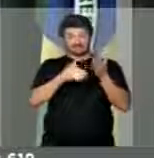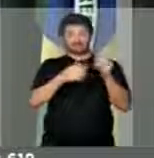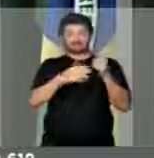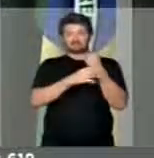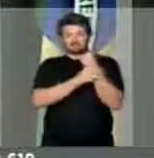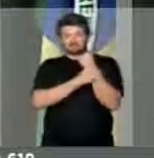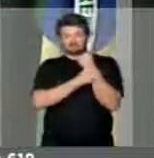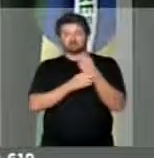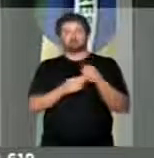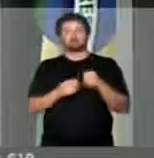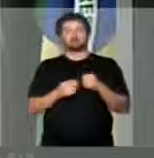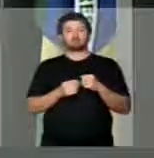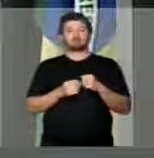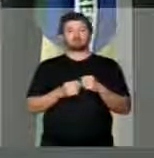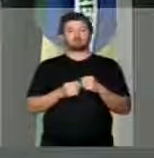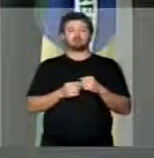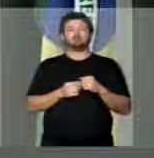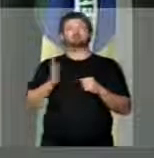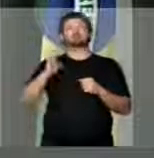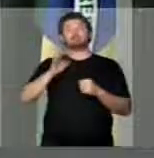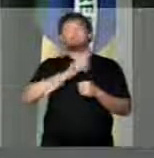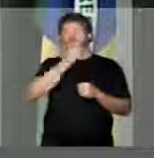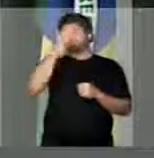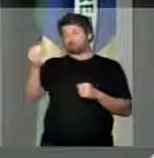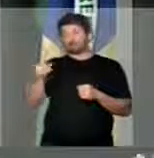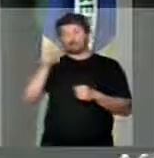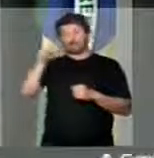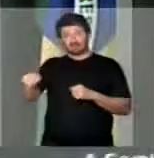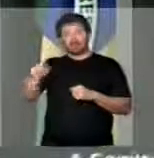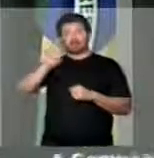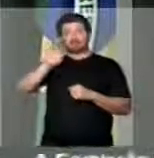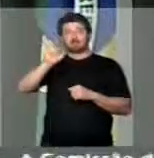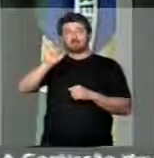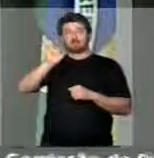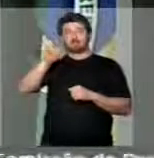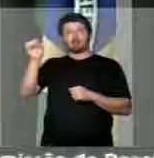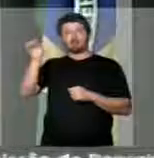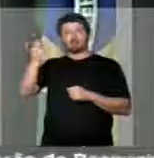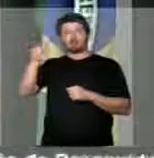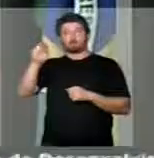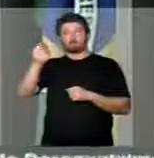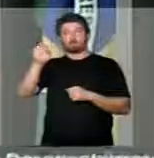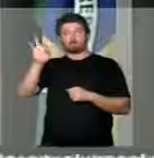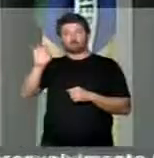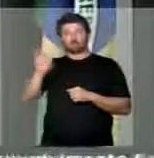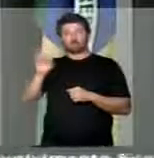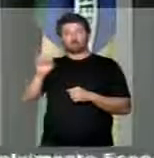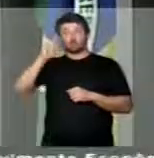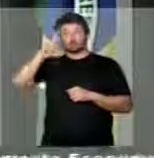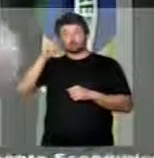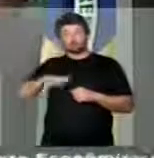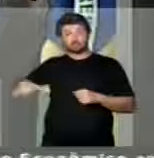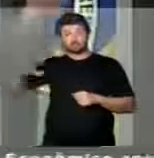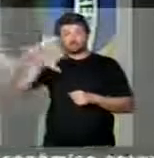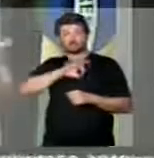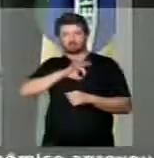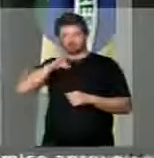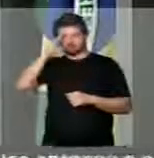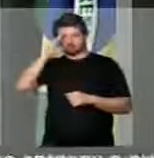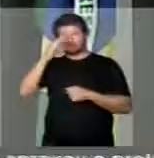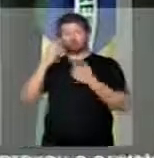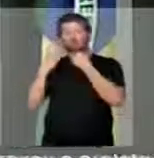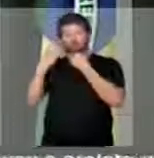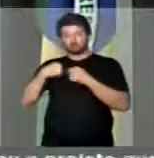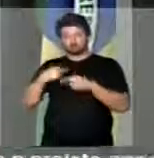segurança, imagino que já está em Ribeirão Preto nesse instante. O próprio comandante-geral da Polícia Militar falou